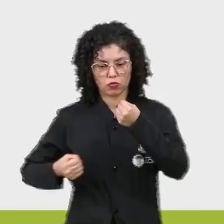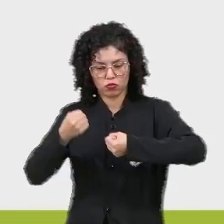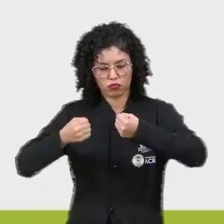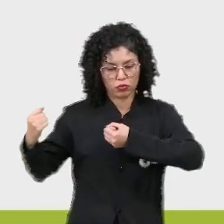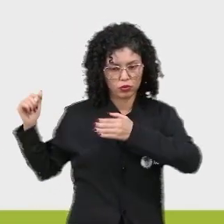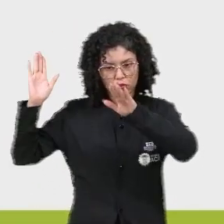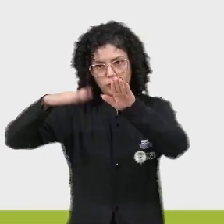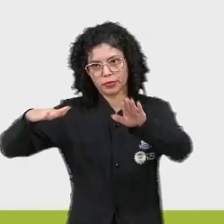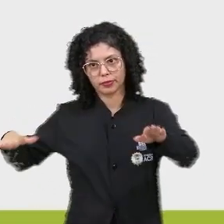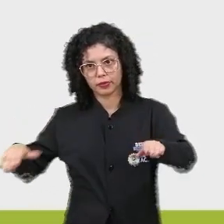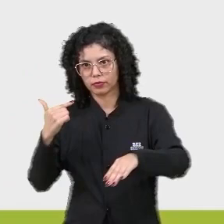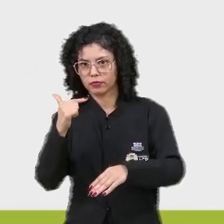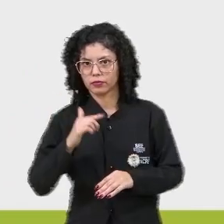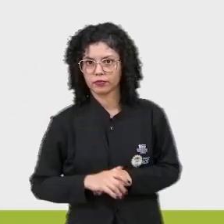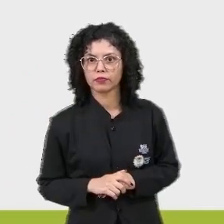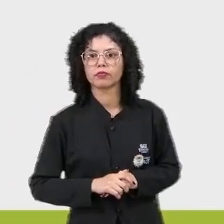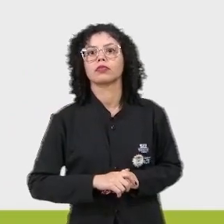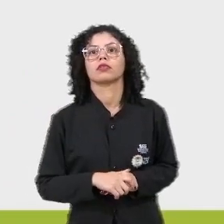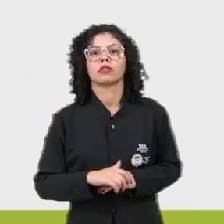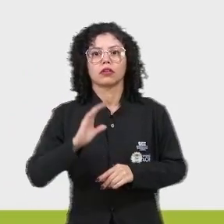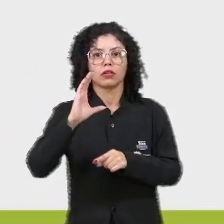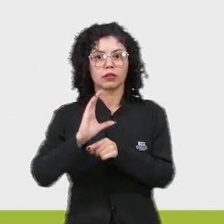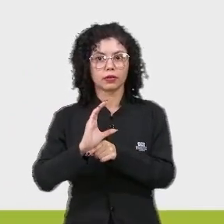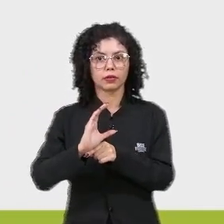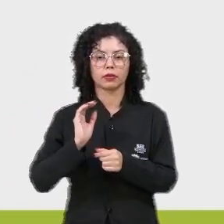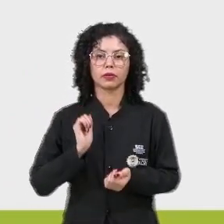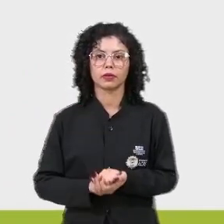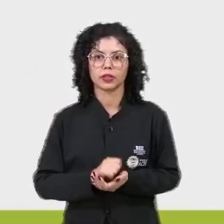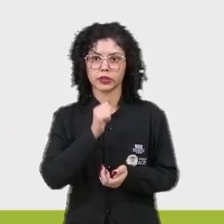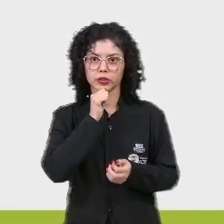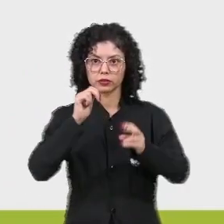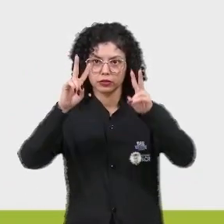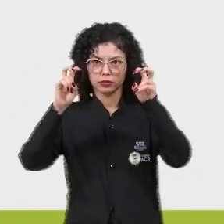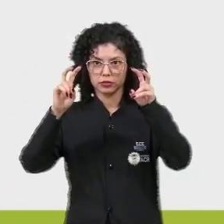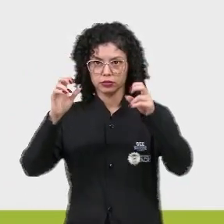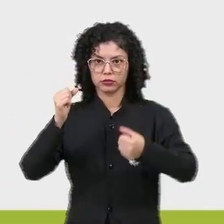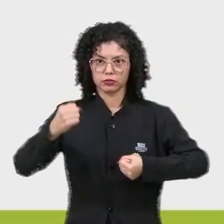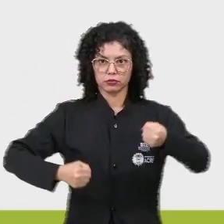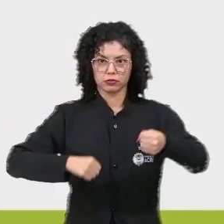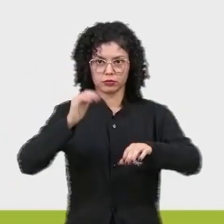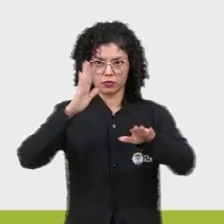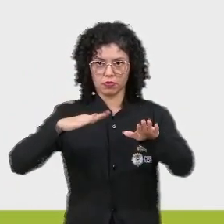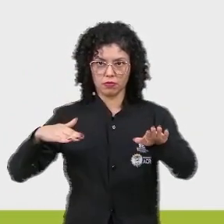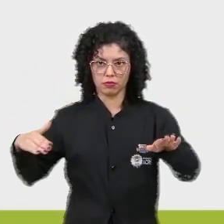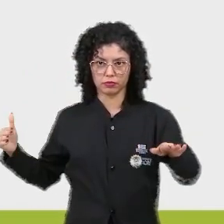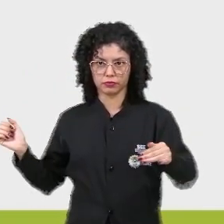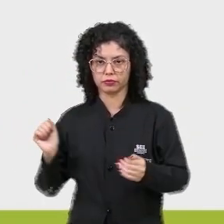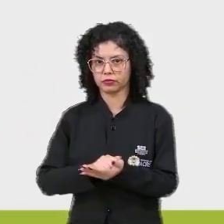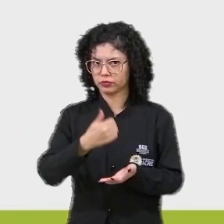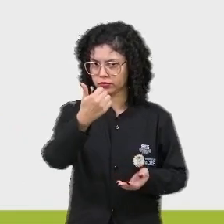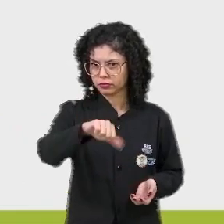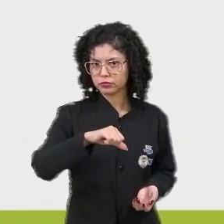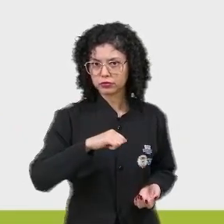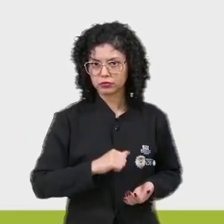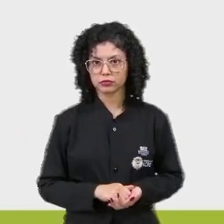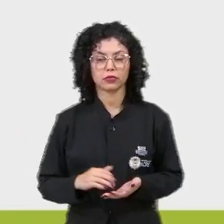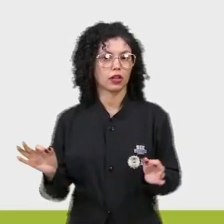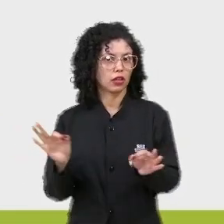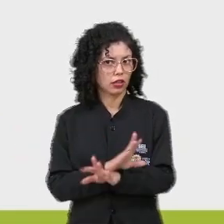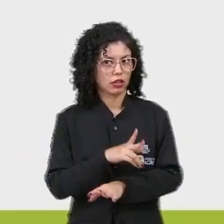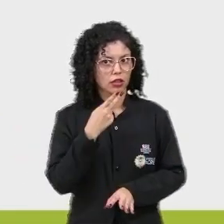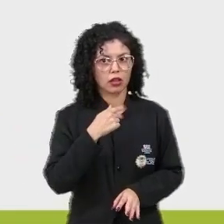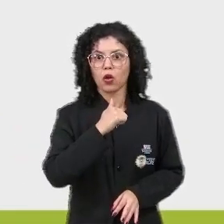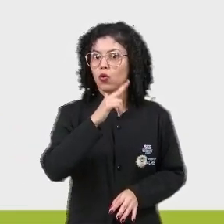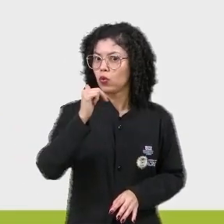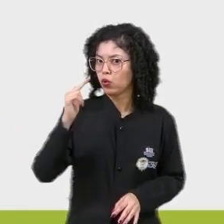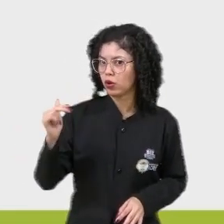tá? Letra C. Um termo pejorativo, trânsito. Olha só, gente, pejorativo, algo negativo. Nós acabamos de falar,